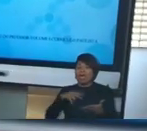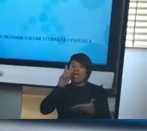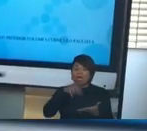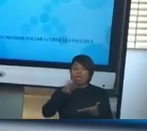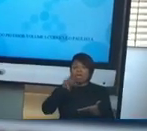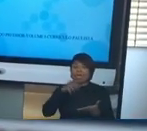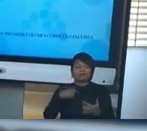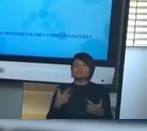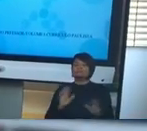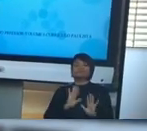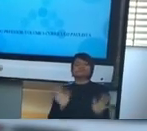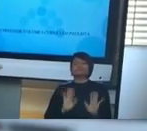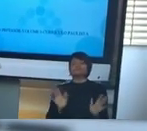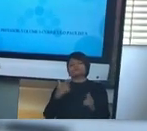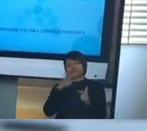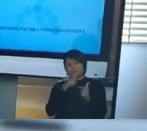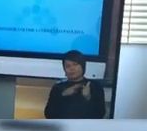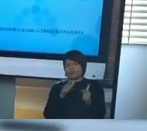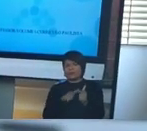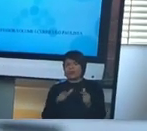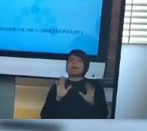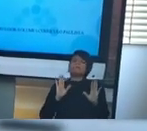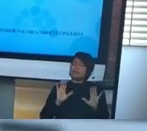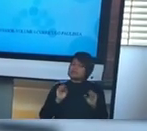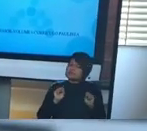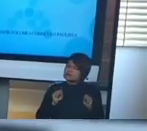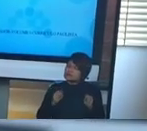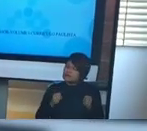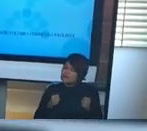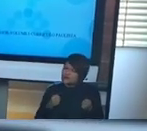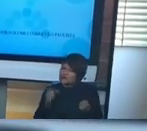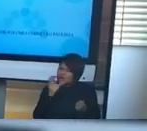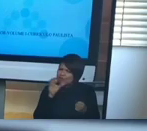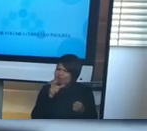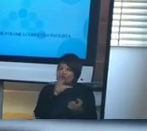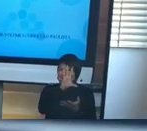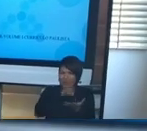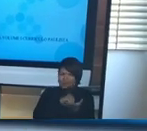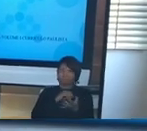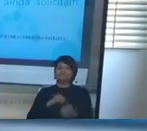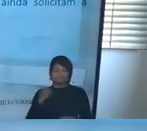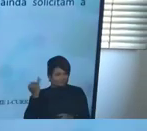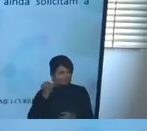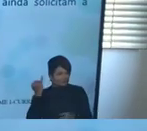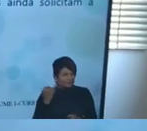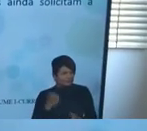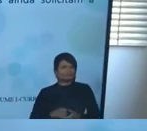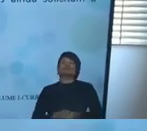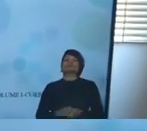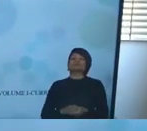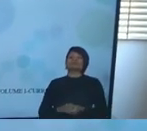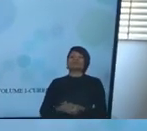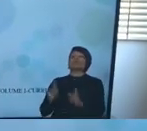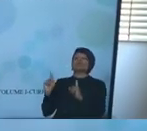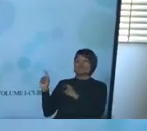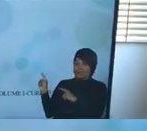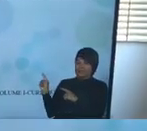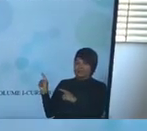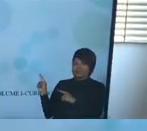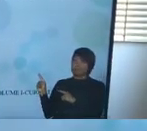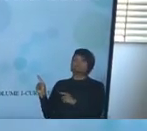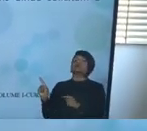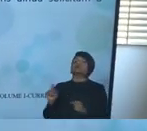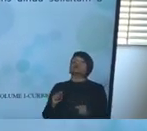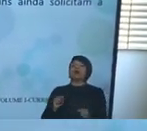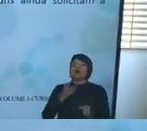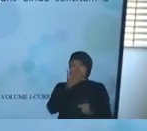tem problema, mas faça uma forcinha porque é muito importante, tá? Nessa sessão, os